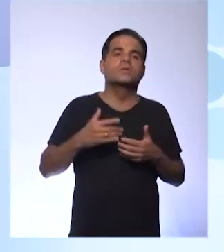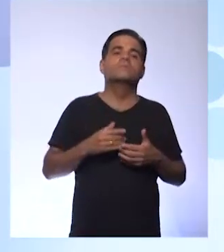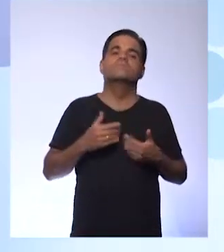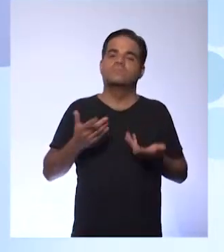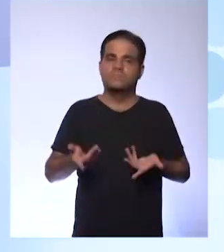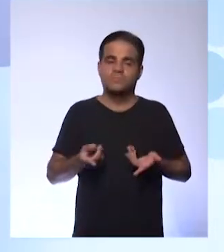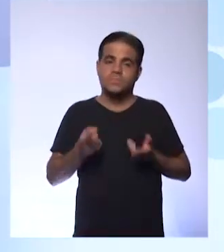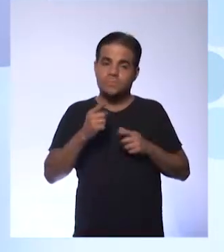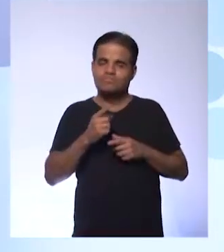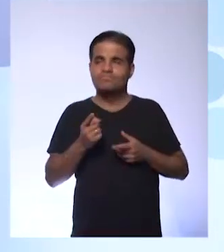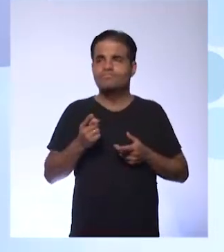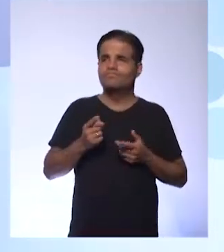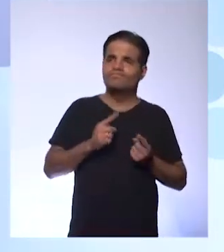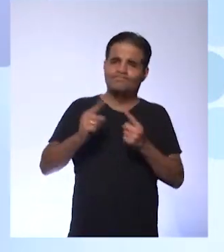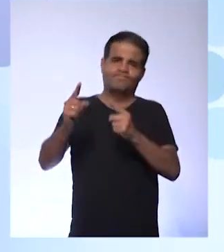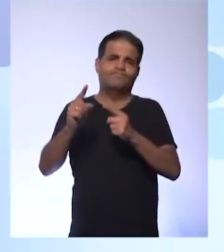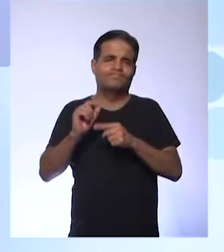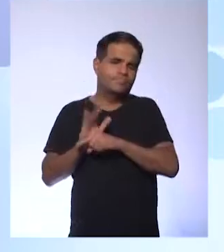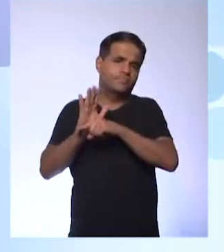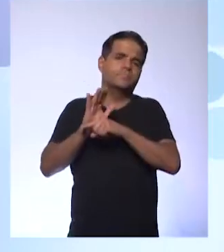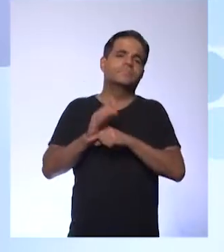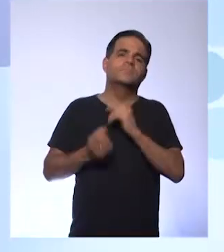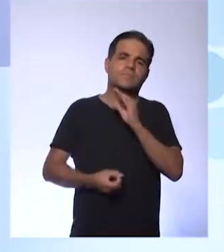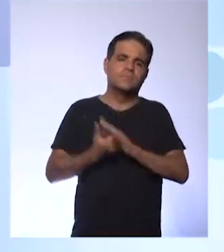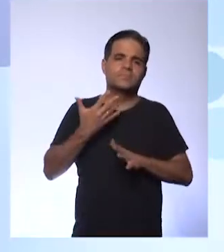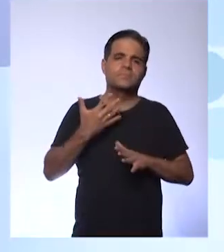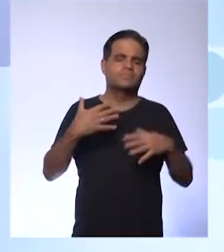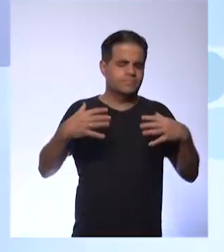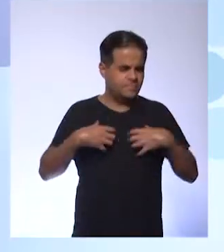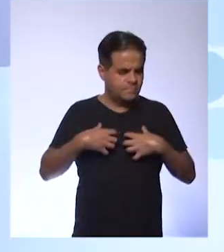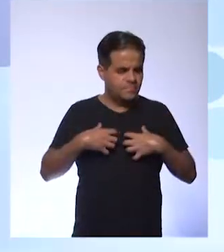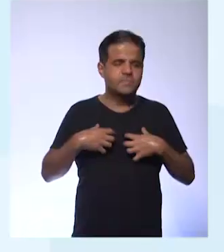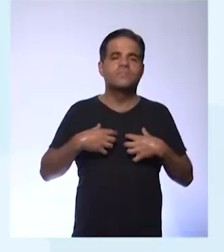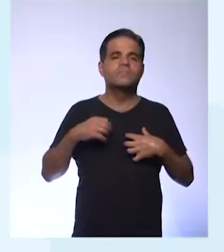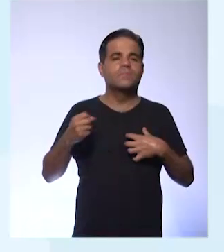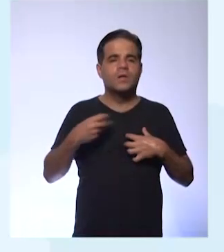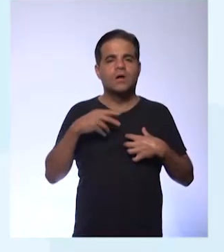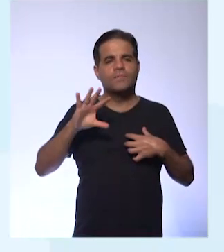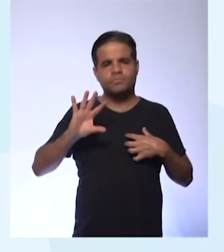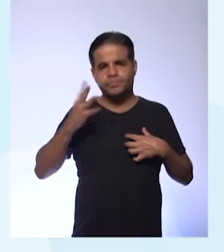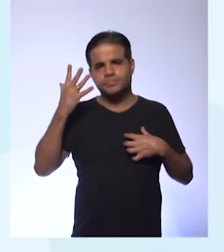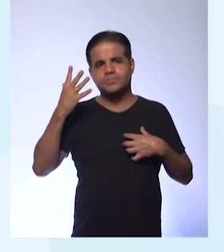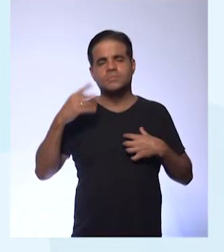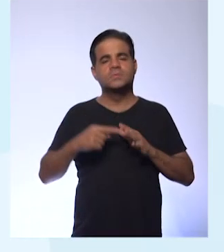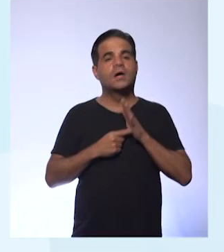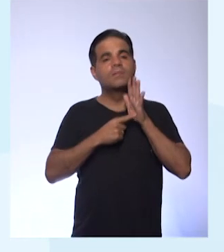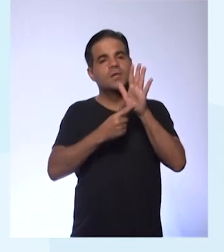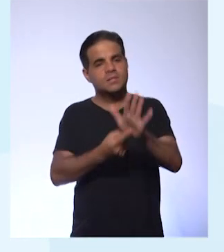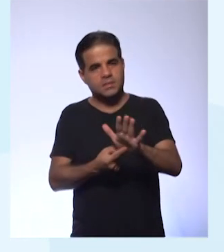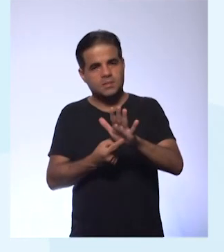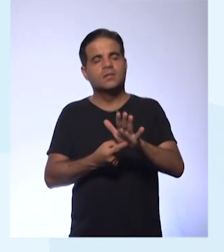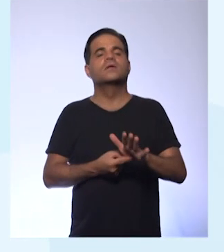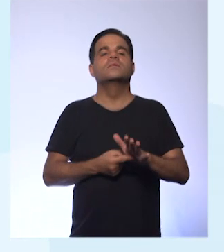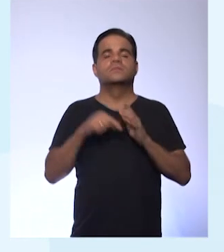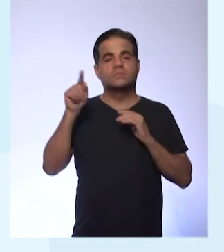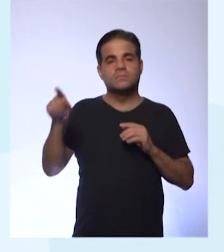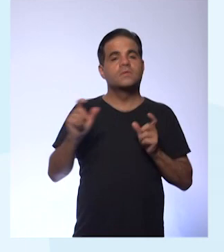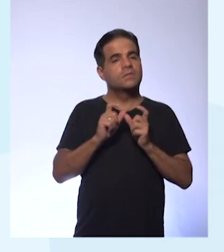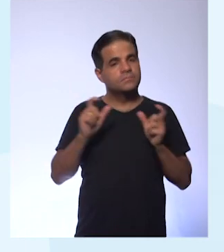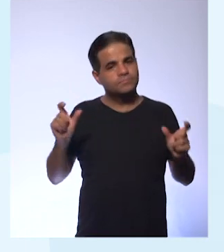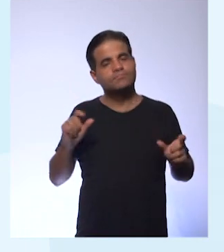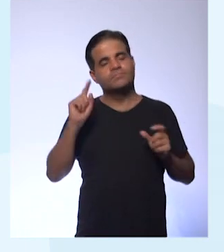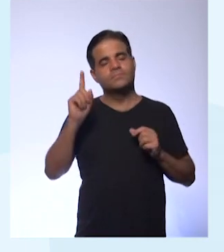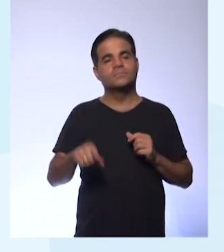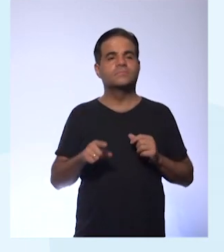o contrariei. Aí eu criei ali uma nova circunstância, apresentei aquele verso